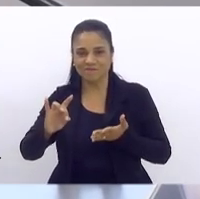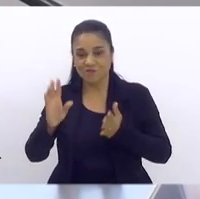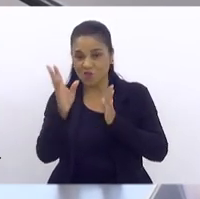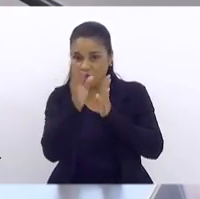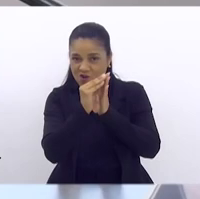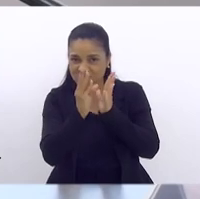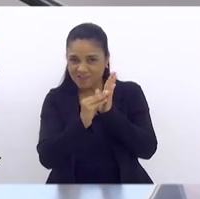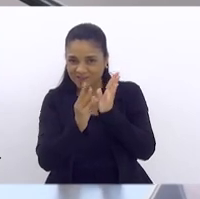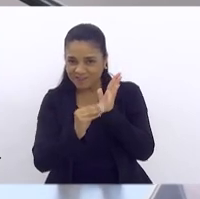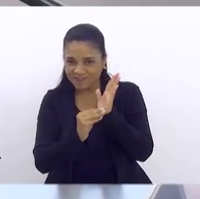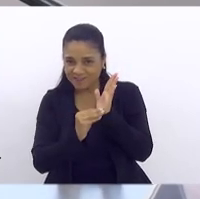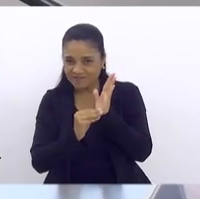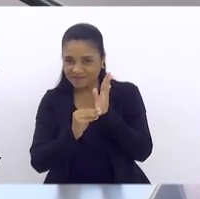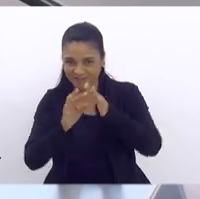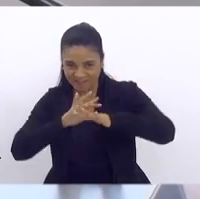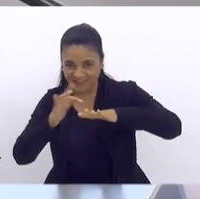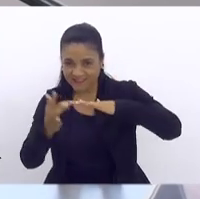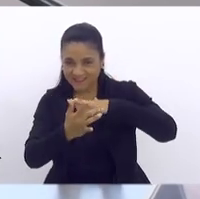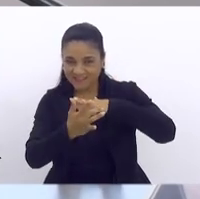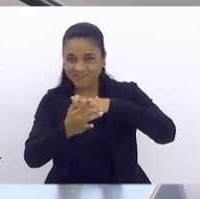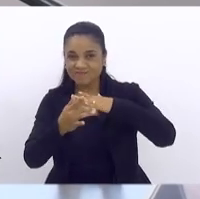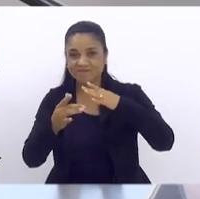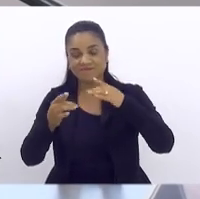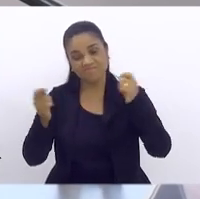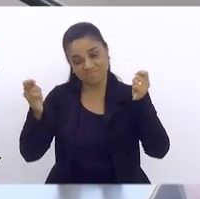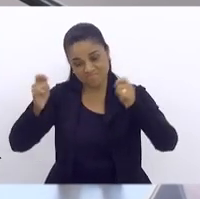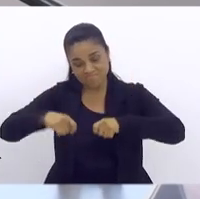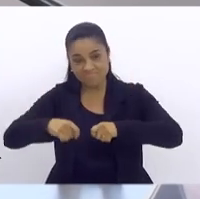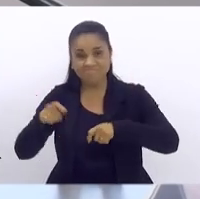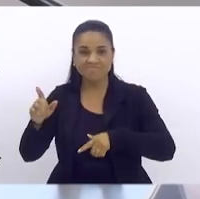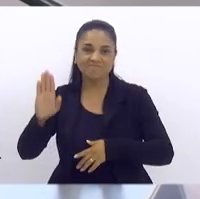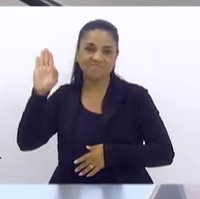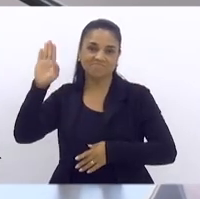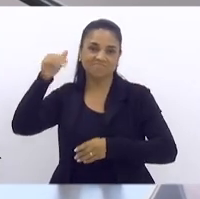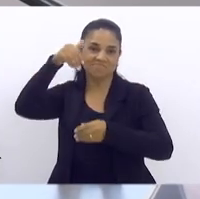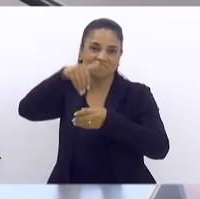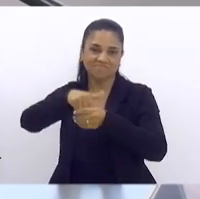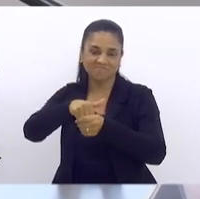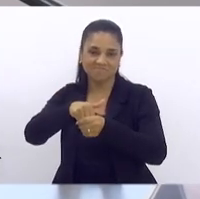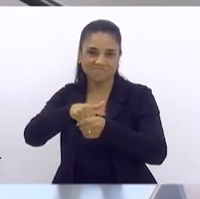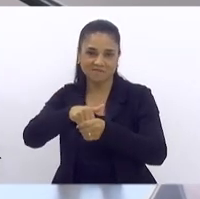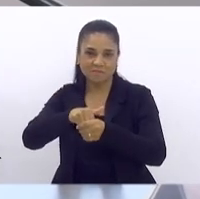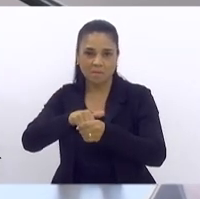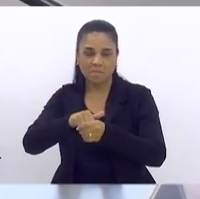mais possibilidade tem esse parlamentar, sem nominar nenhum.